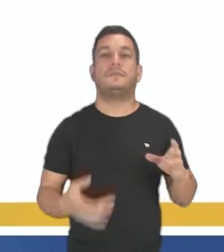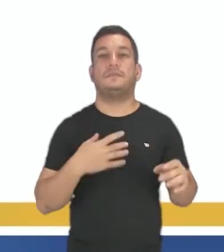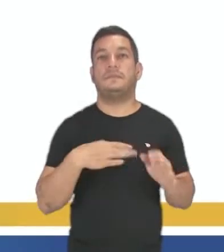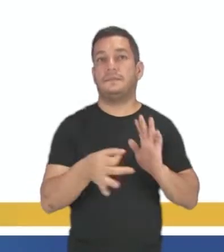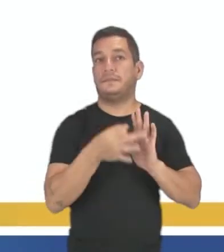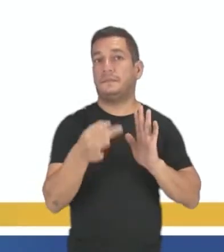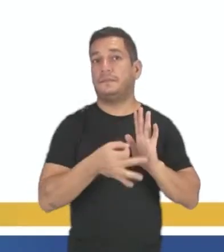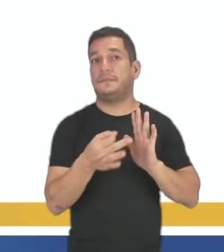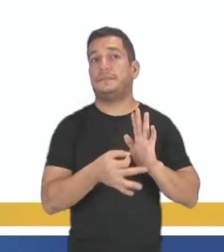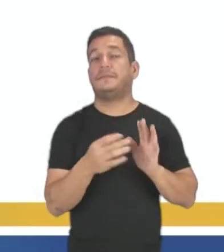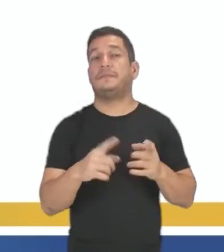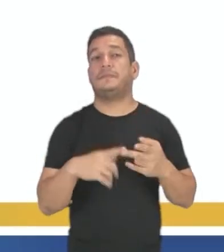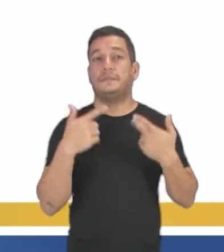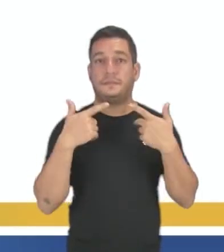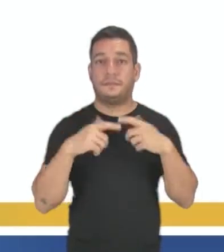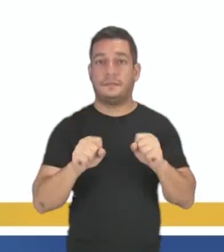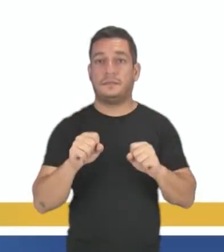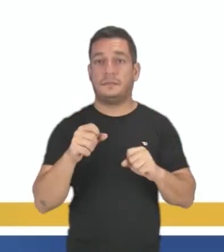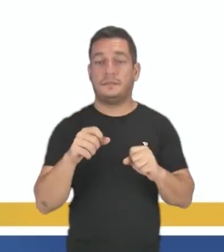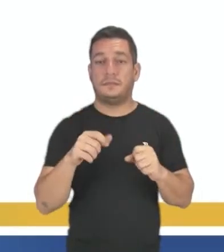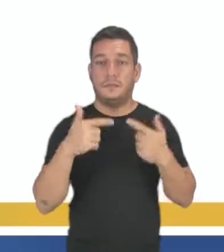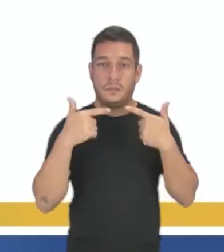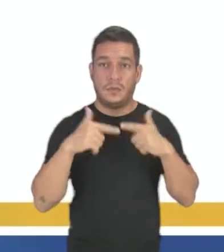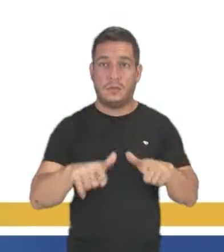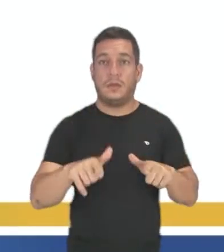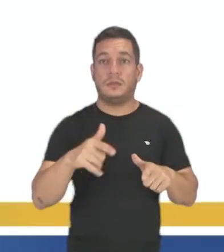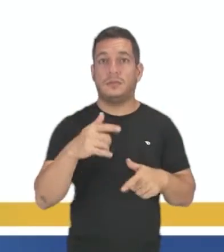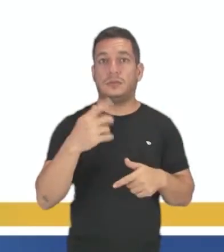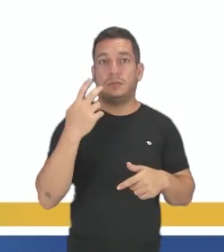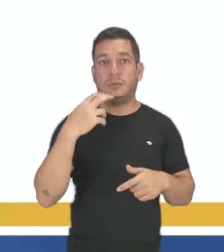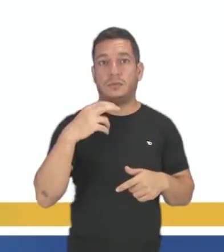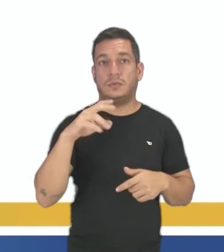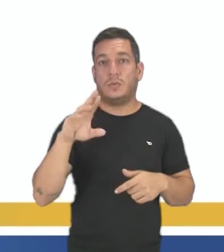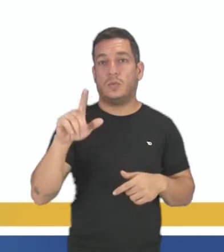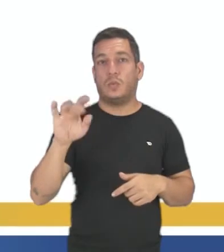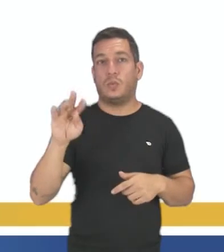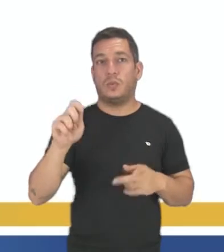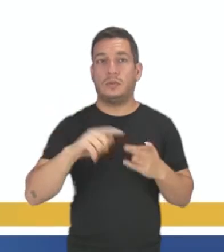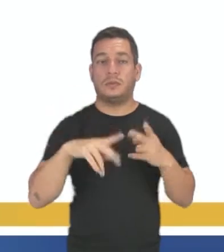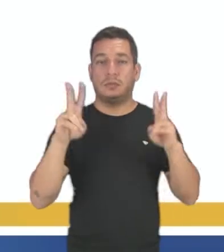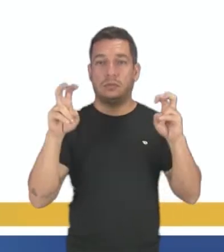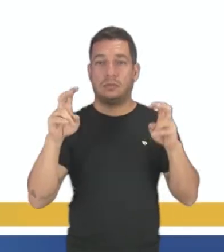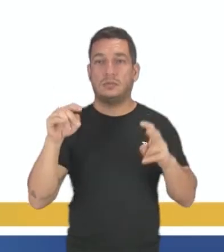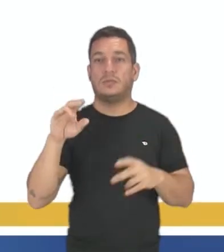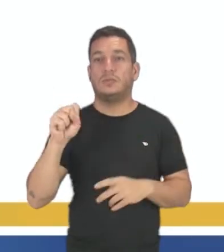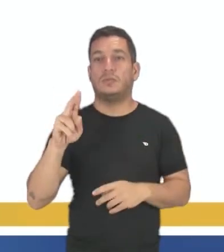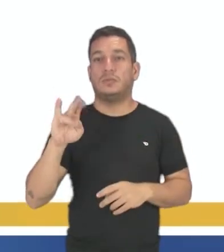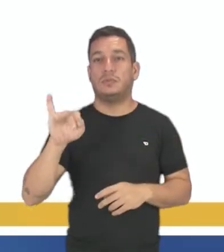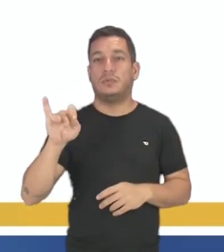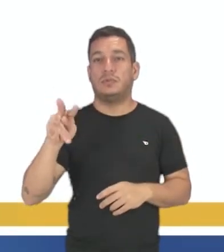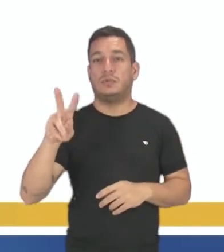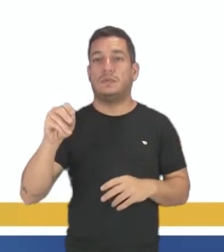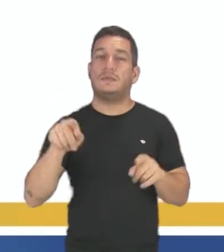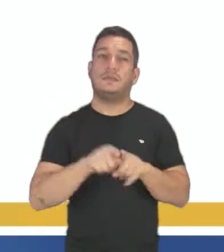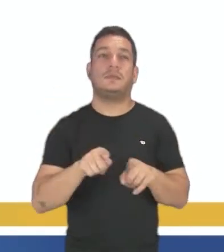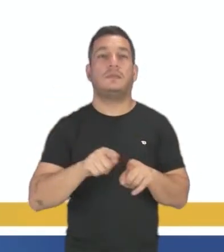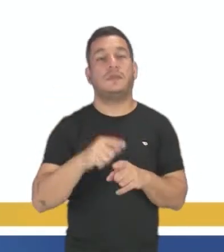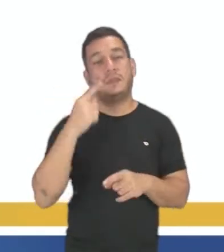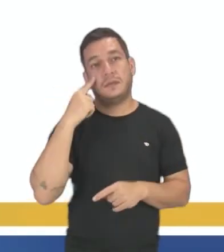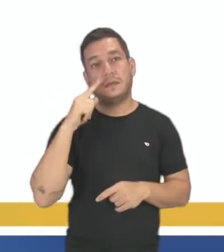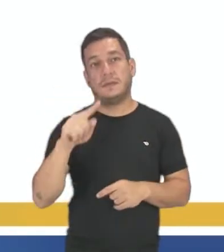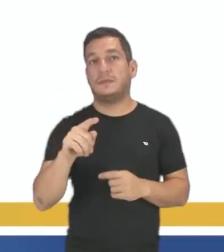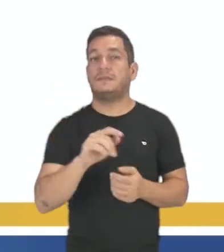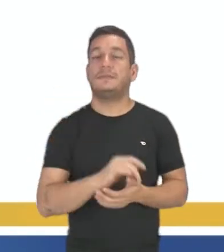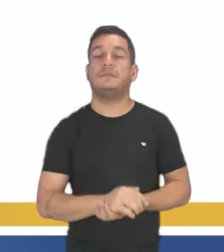de opinião. Linguagem culta? Claro que sim. Título subjetivo? Também, acabamos de ver